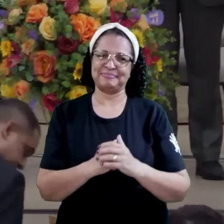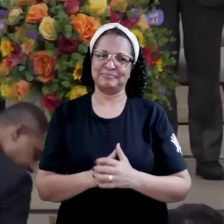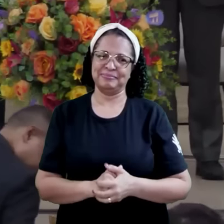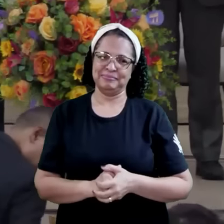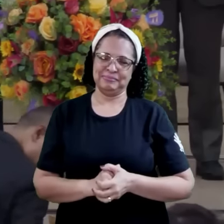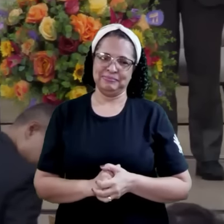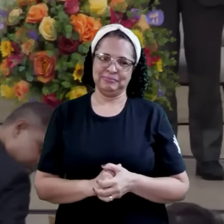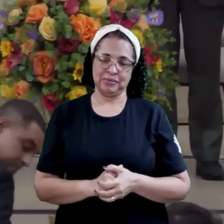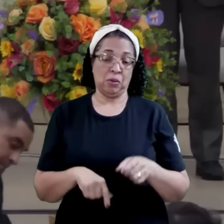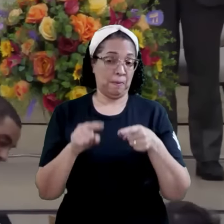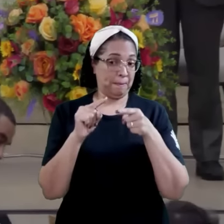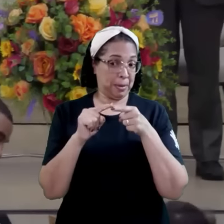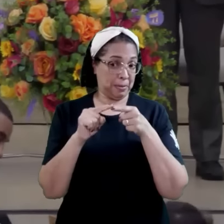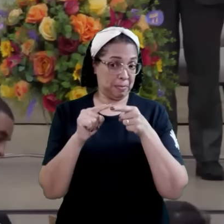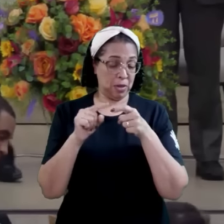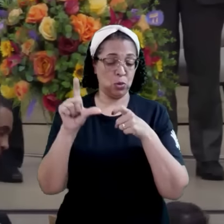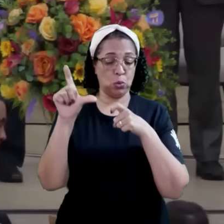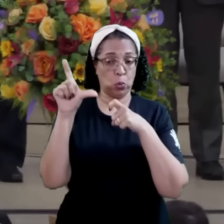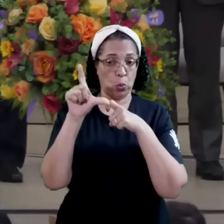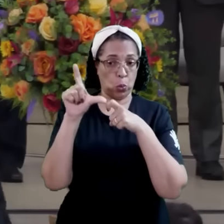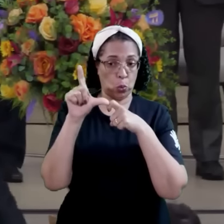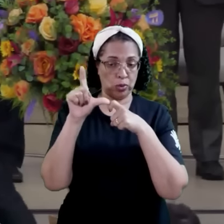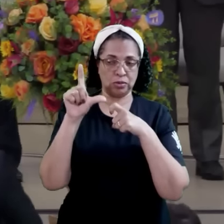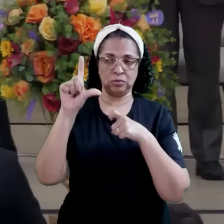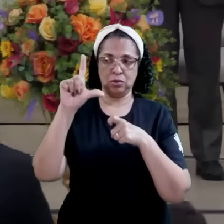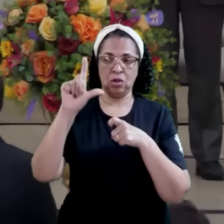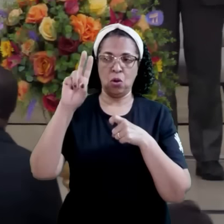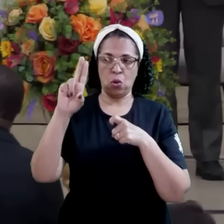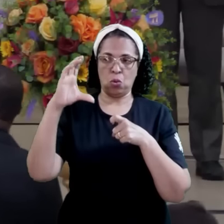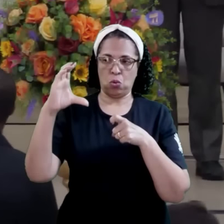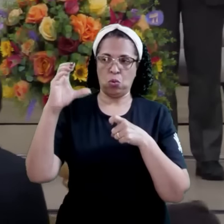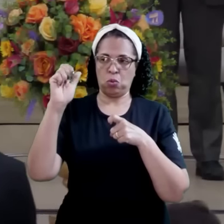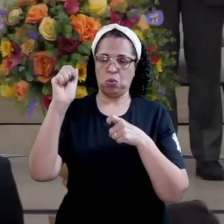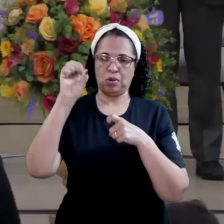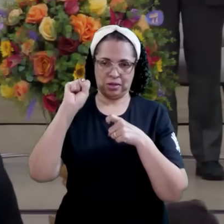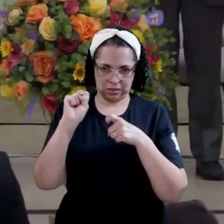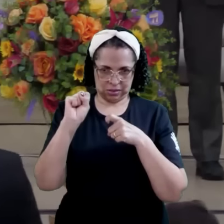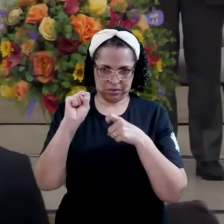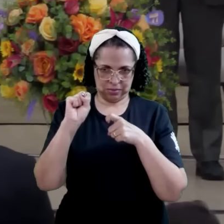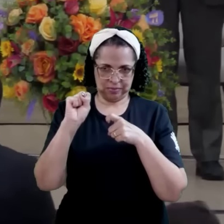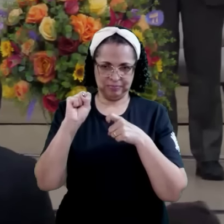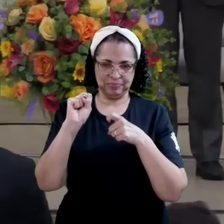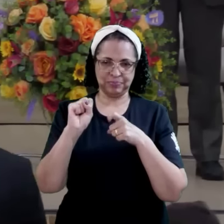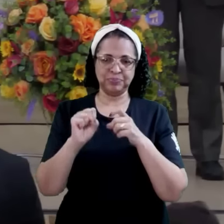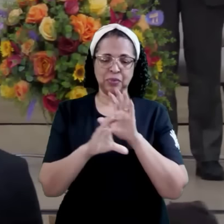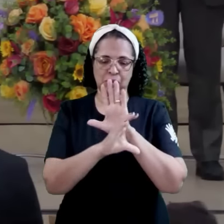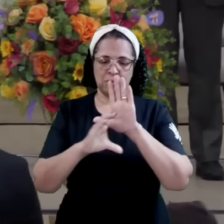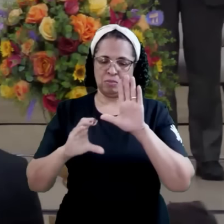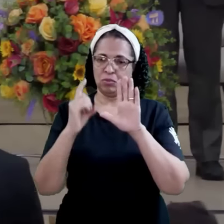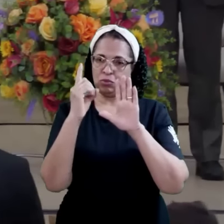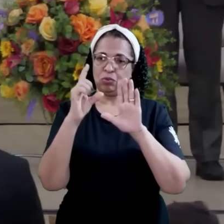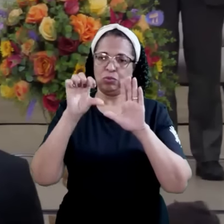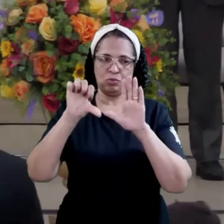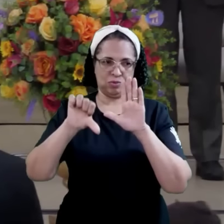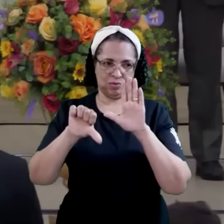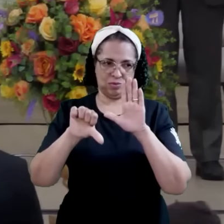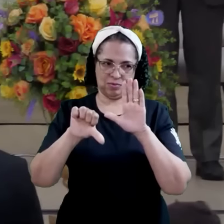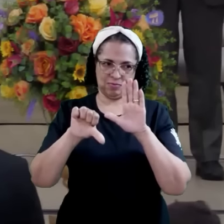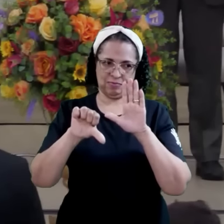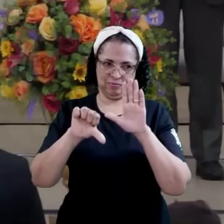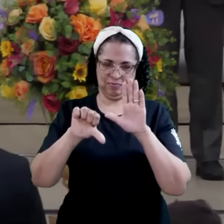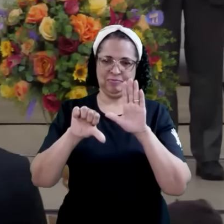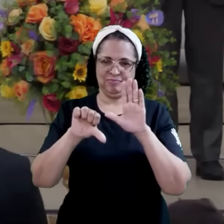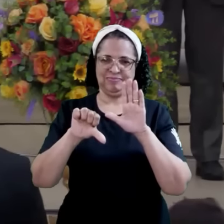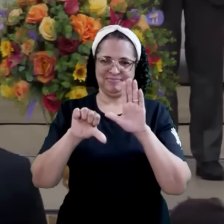19 quero ler os 10 primeiros versos deste Capítulo do 1 ao 10 Evangelho